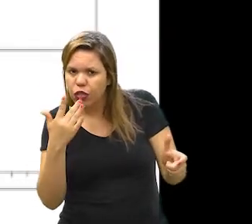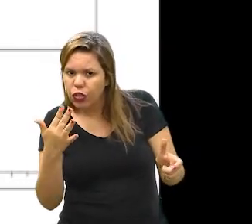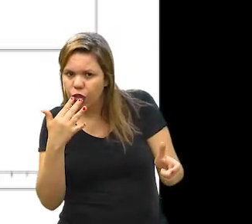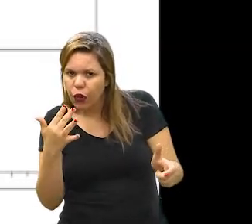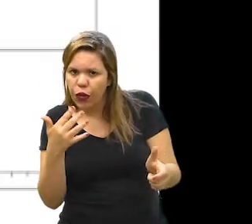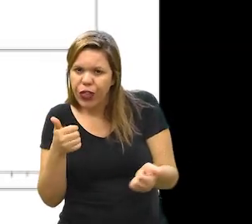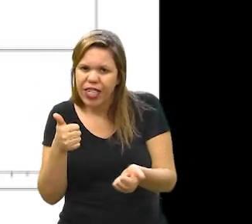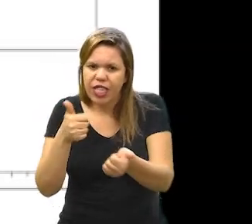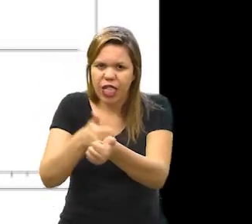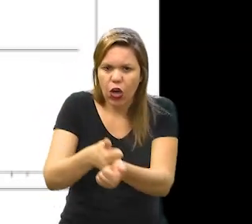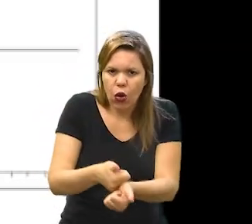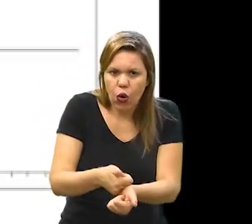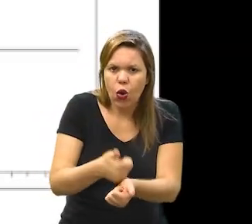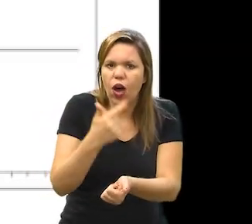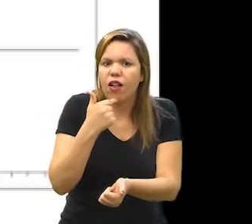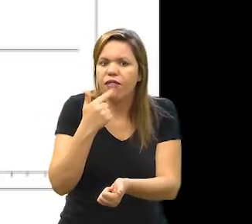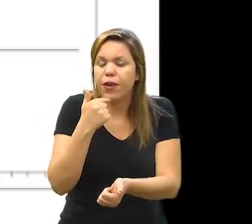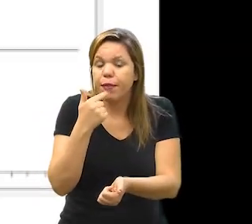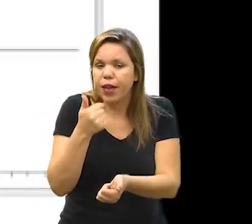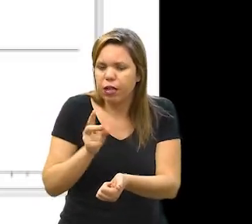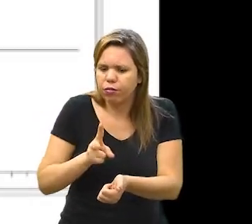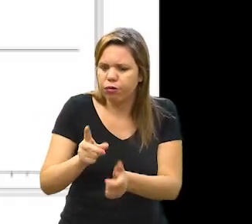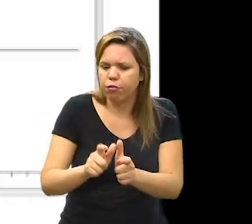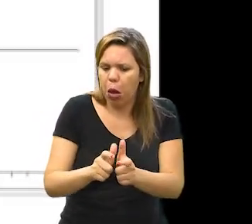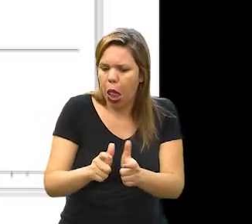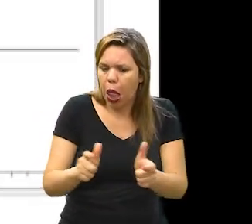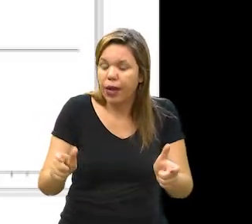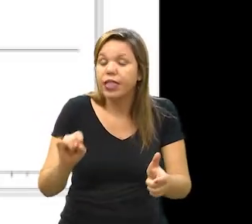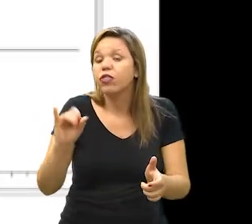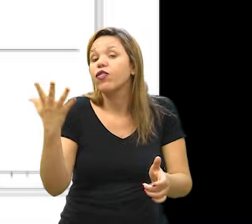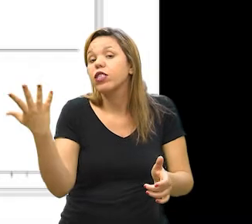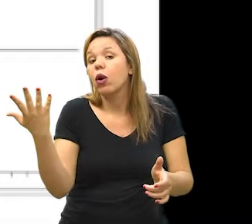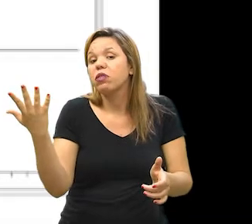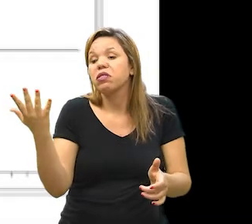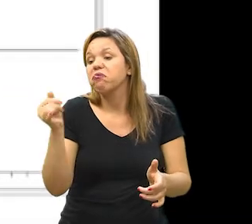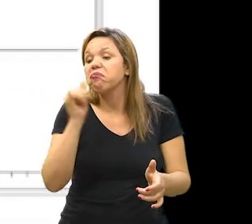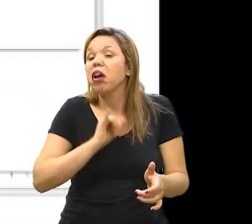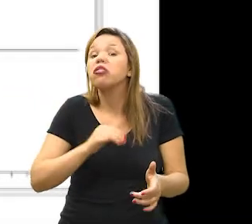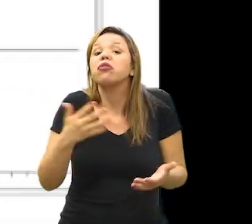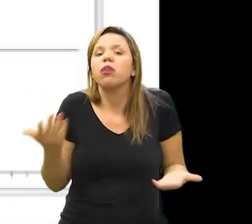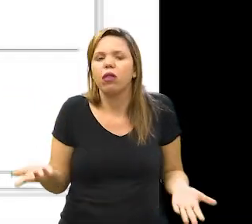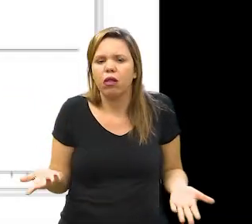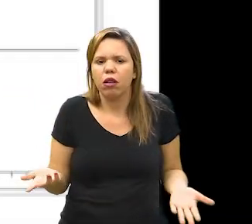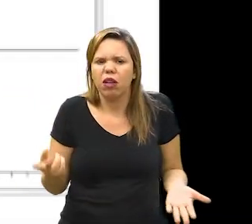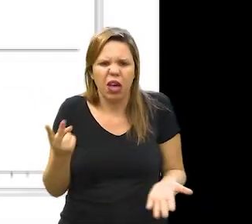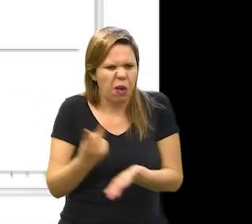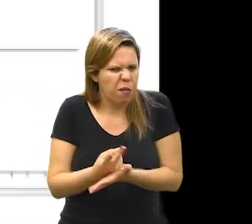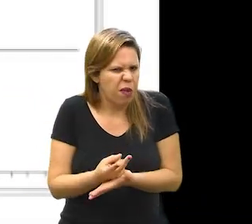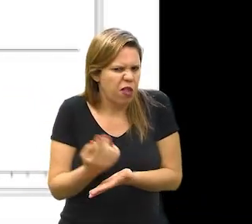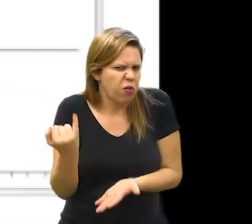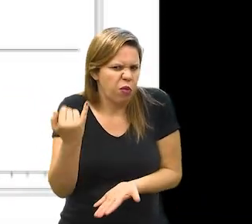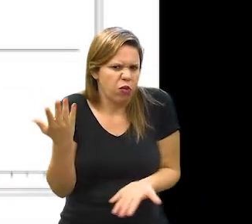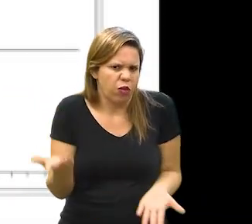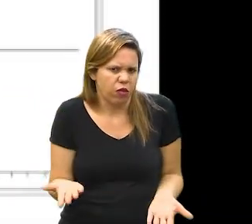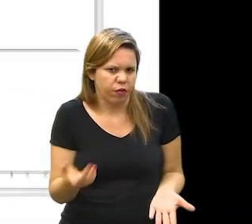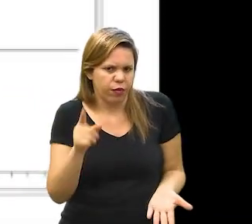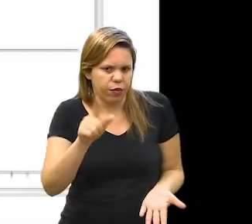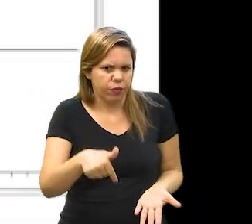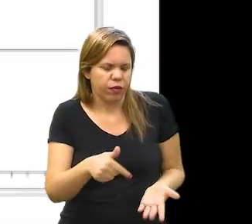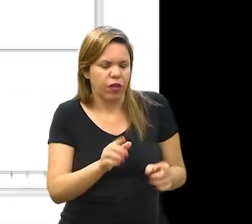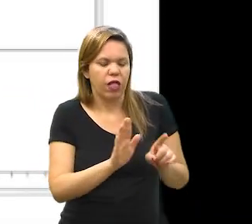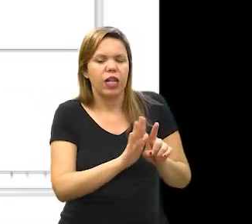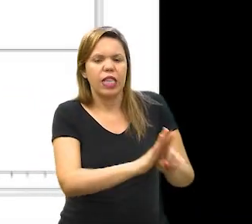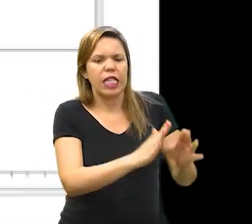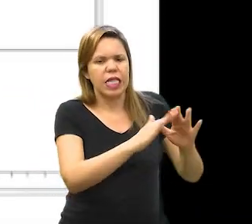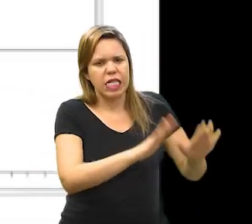a seguir essa projeção exponencial vermelha. E se isso tivesse acontecido ao acaso? Será ao menos plausível que, sem a quarentena de São